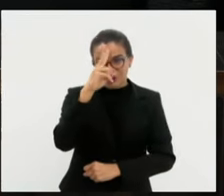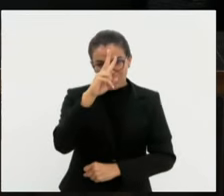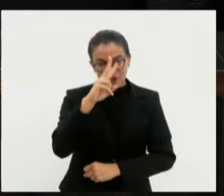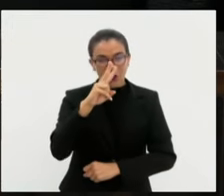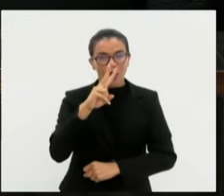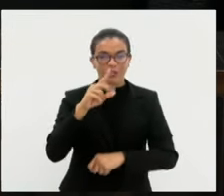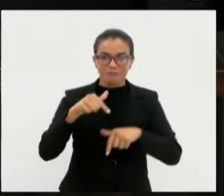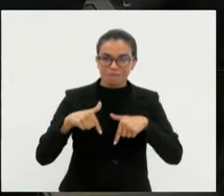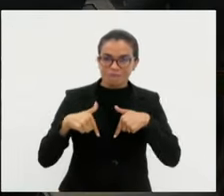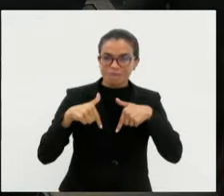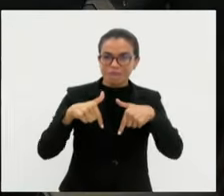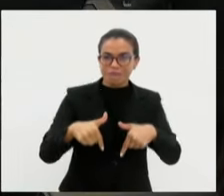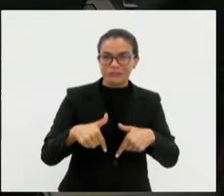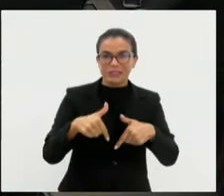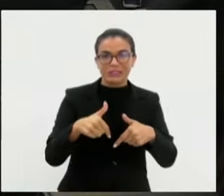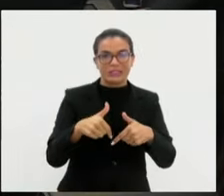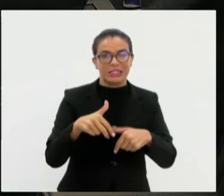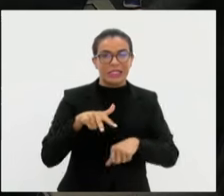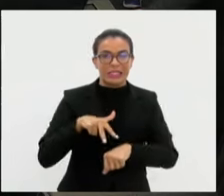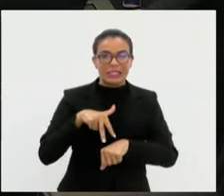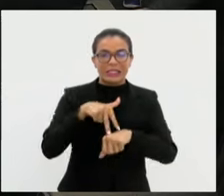casa.